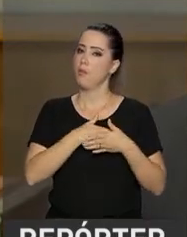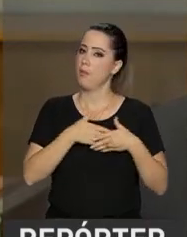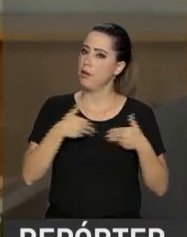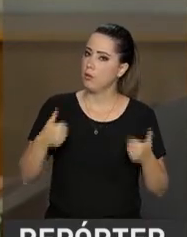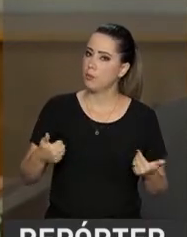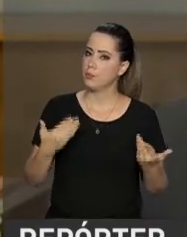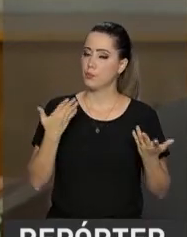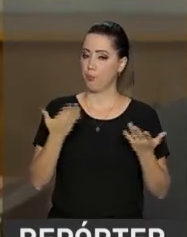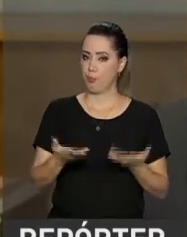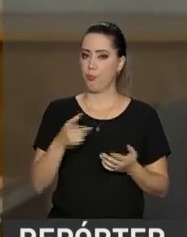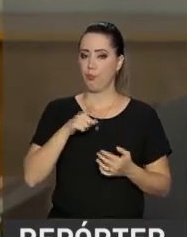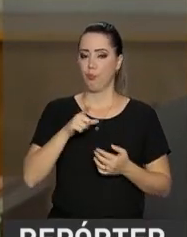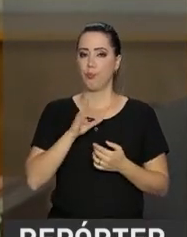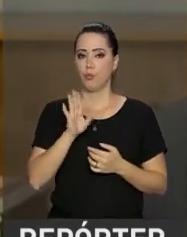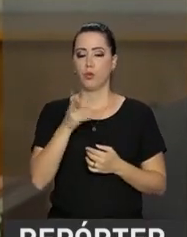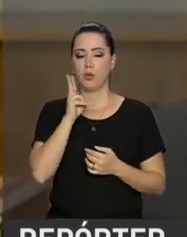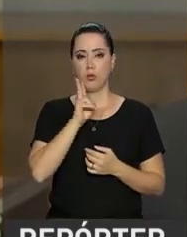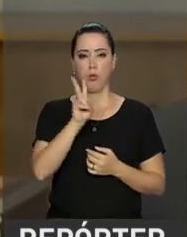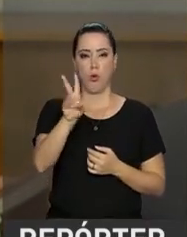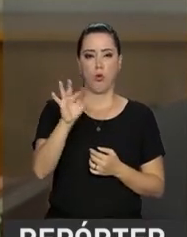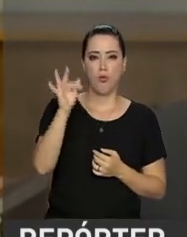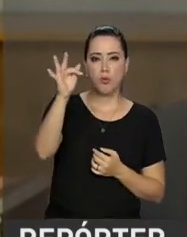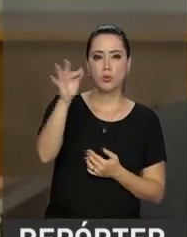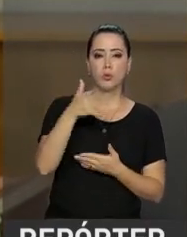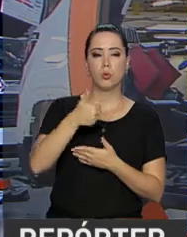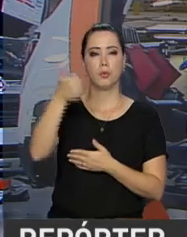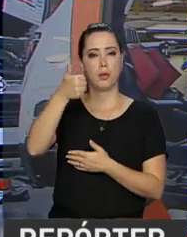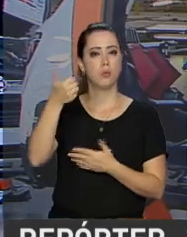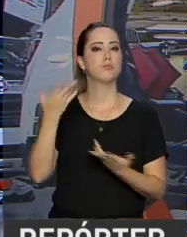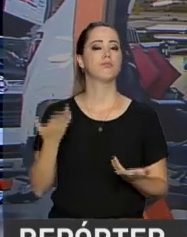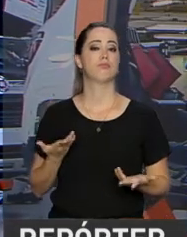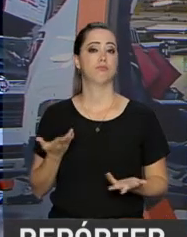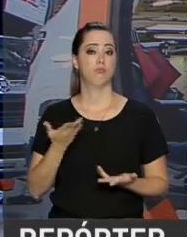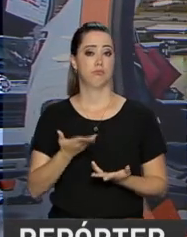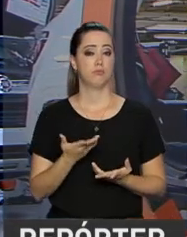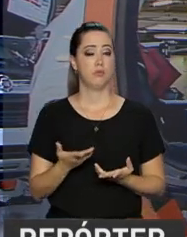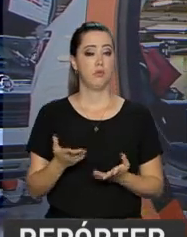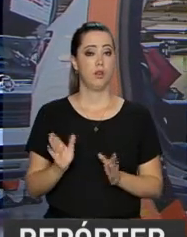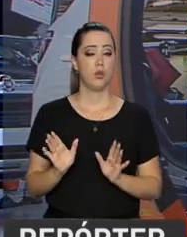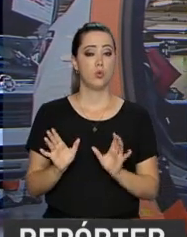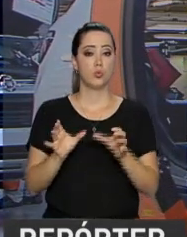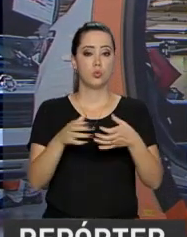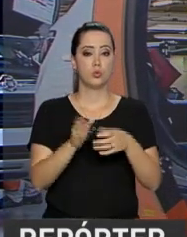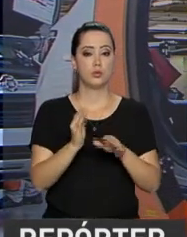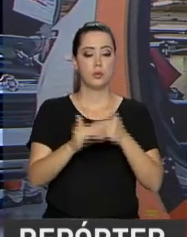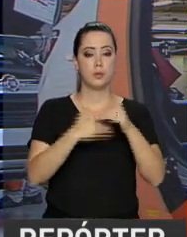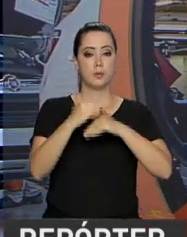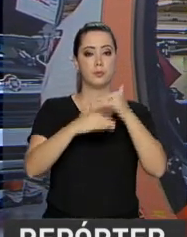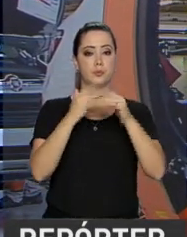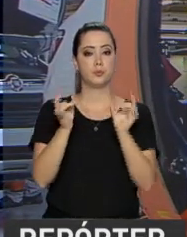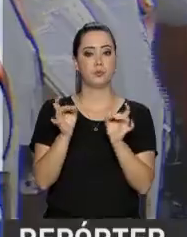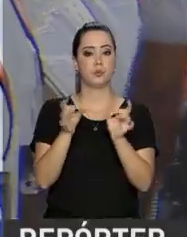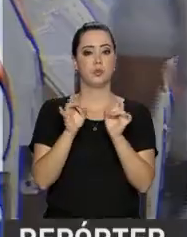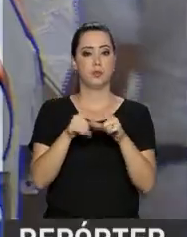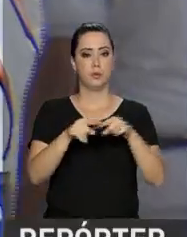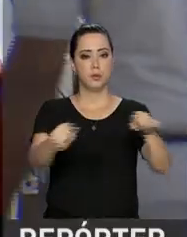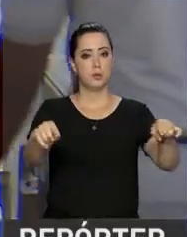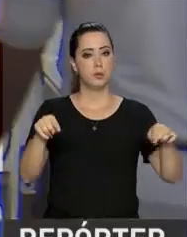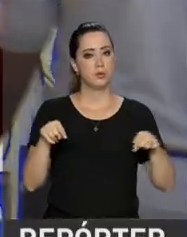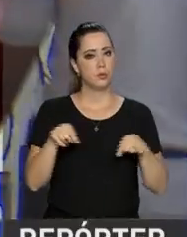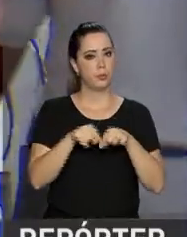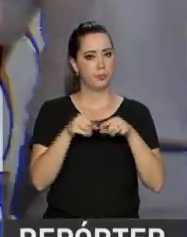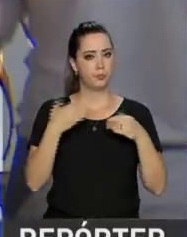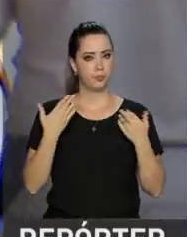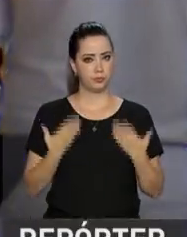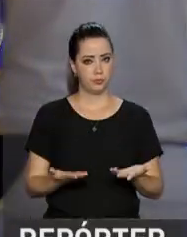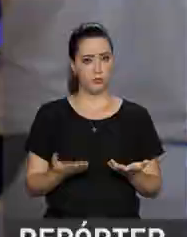ou seja, ele tem um olhar para o futuro com otimismo. A produção acompanhou o crescimento das vendas nas concessionárias.